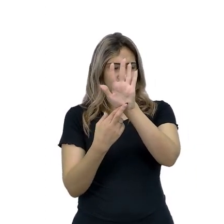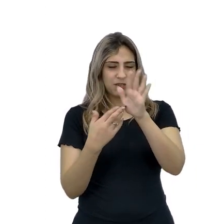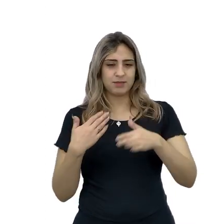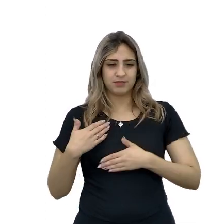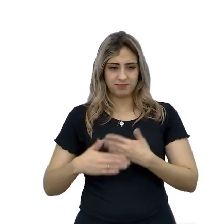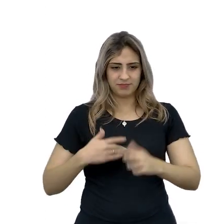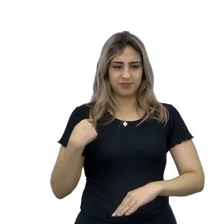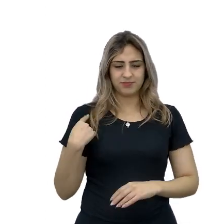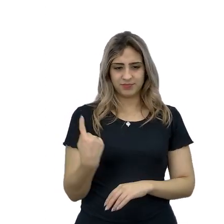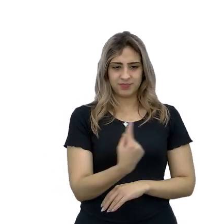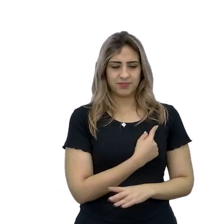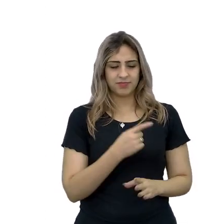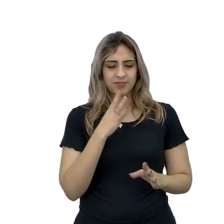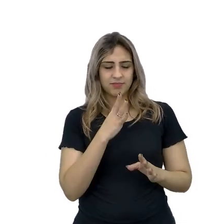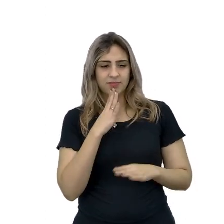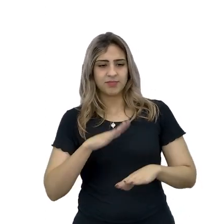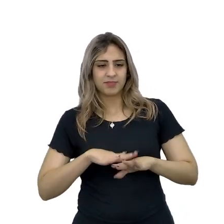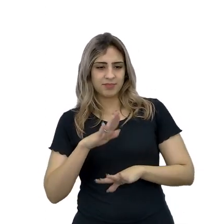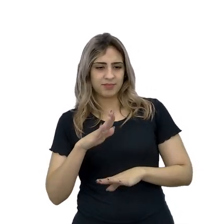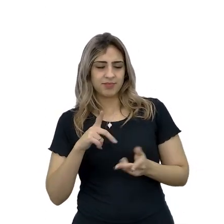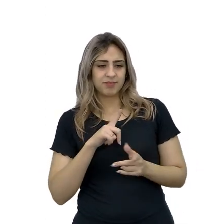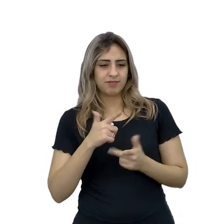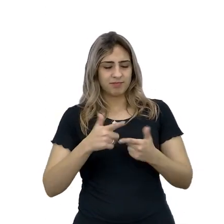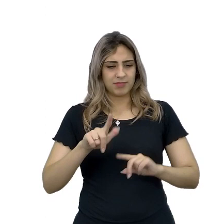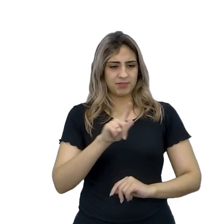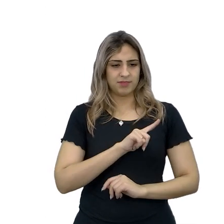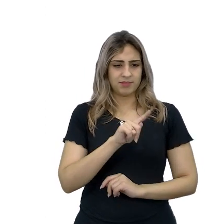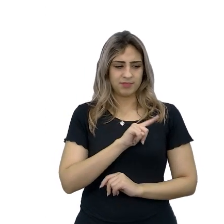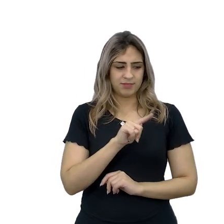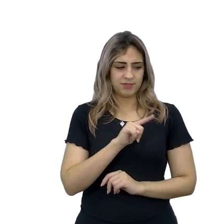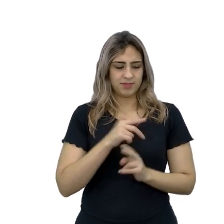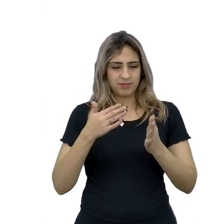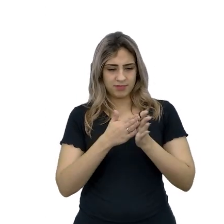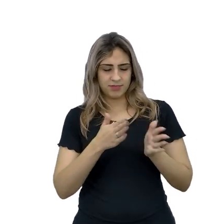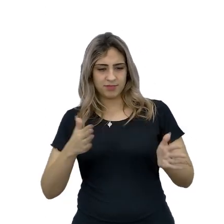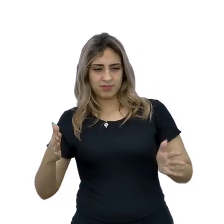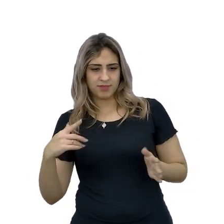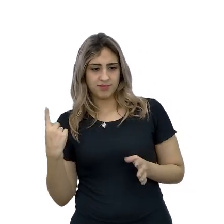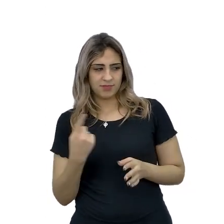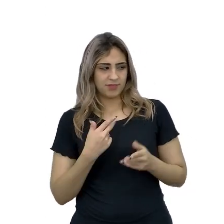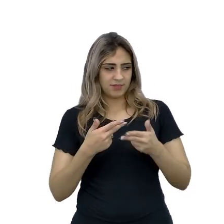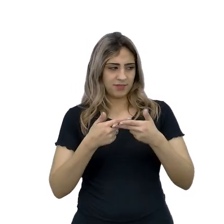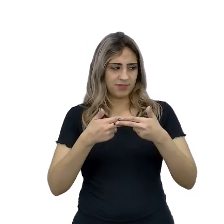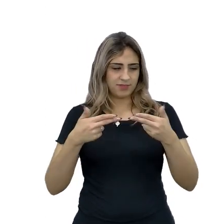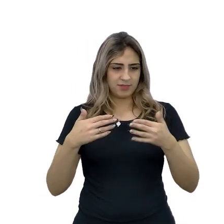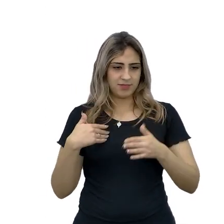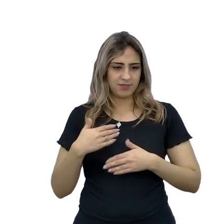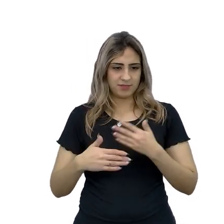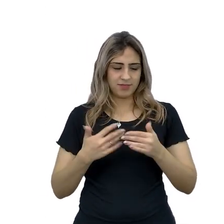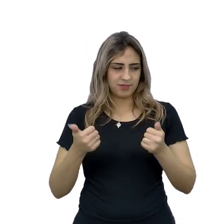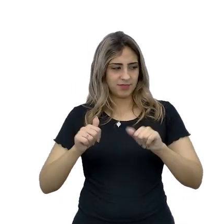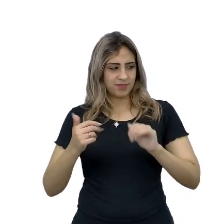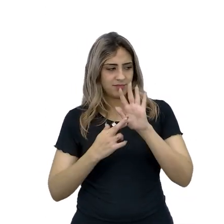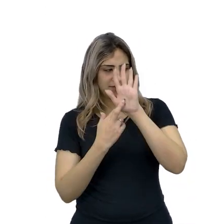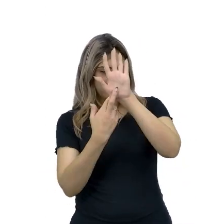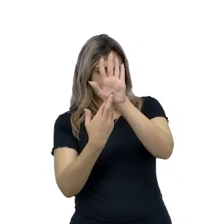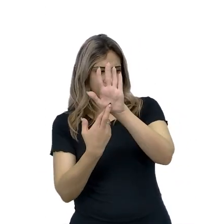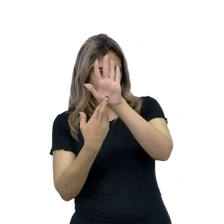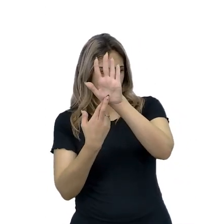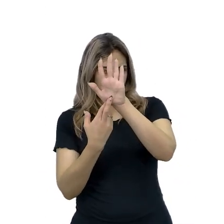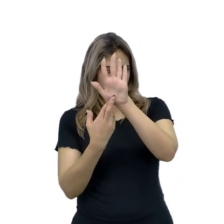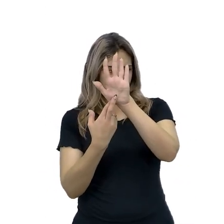aquele objeto, mais conhecimento ele tem. Então, vamos usar e abusar das linguagens, das